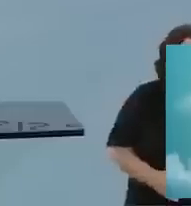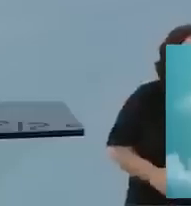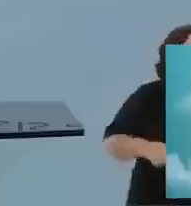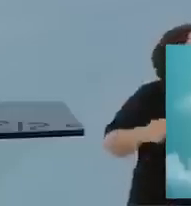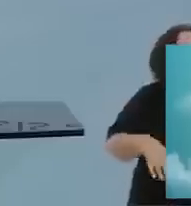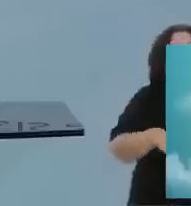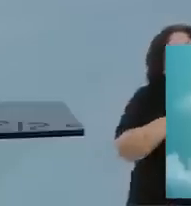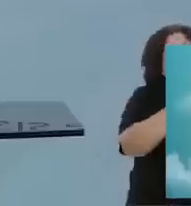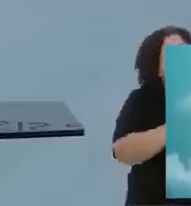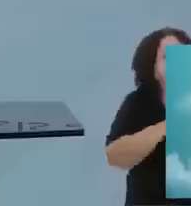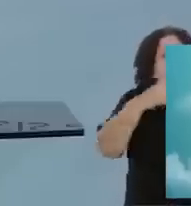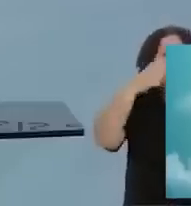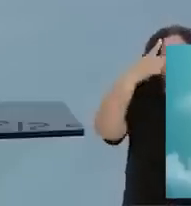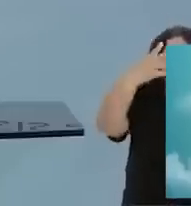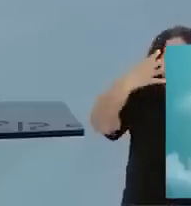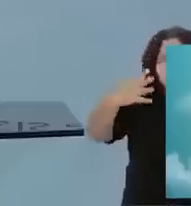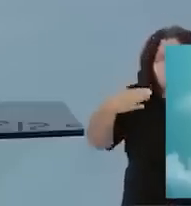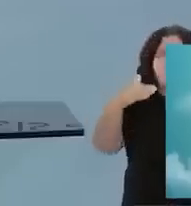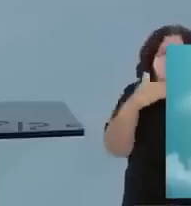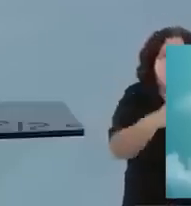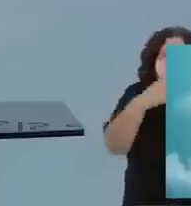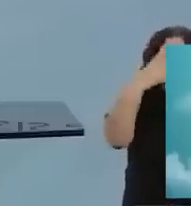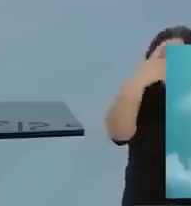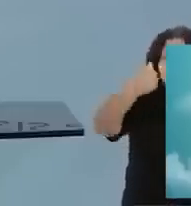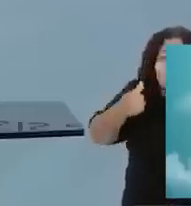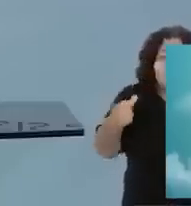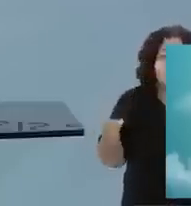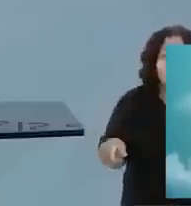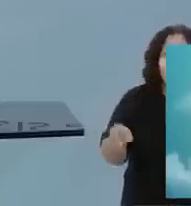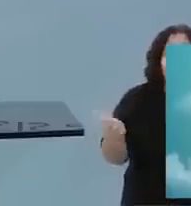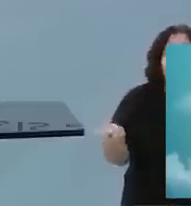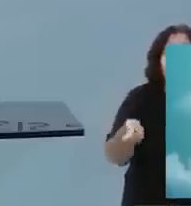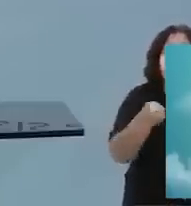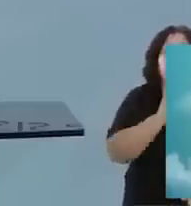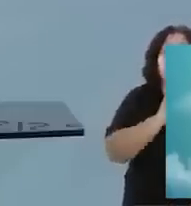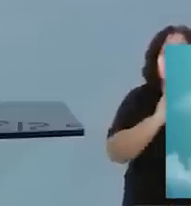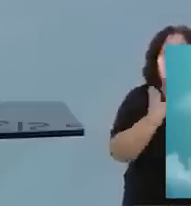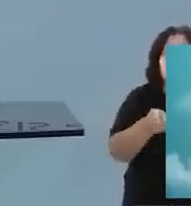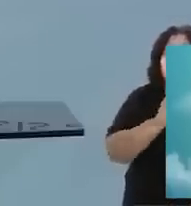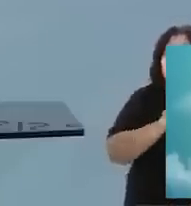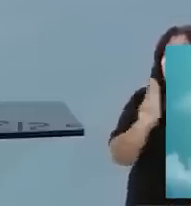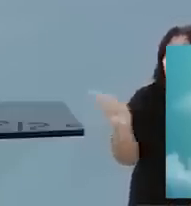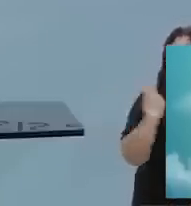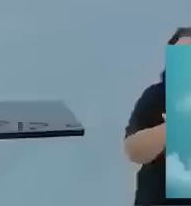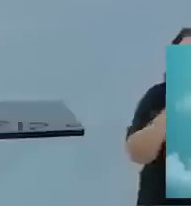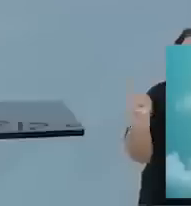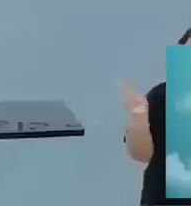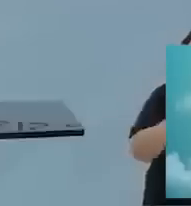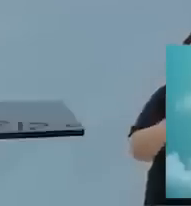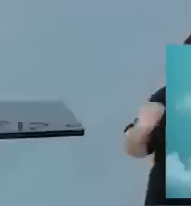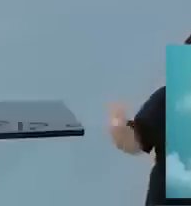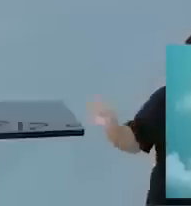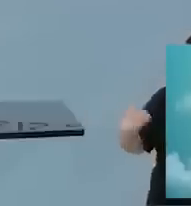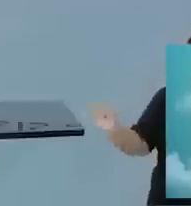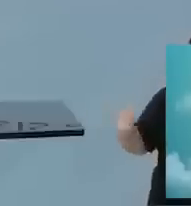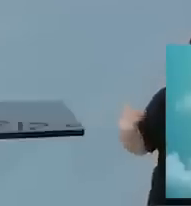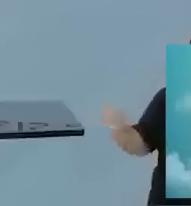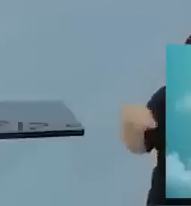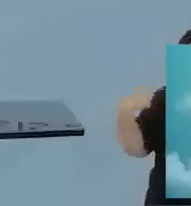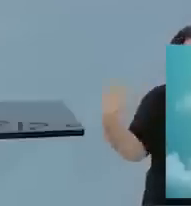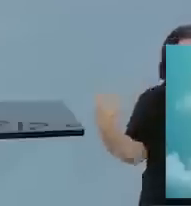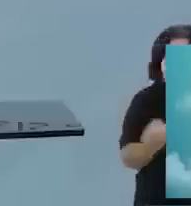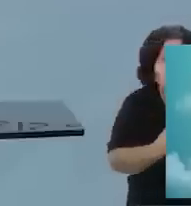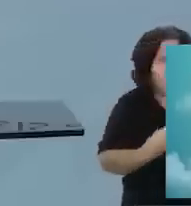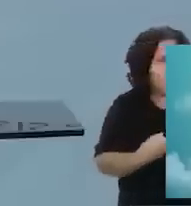capítulos 14, 15 e 16, como você se relaciona com irmãos seus, mas que pensam diferente de você